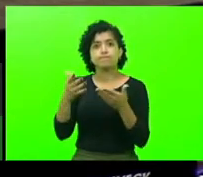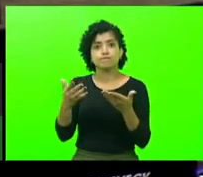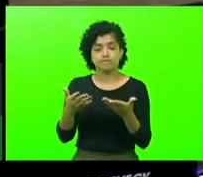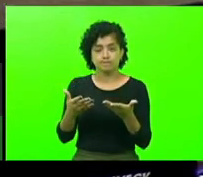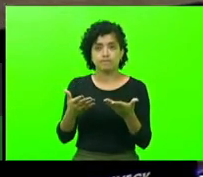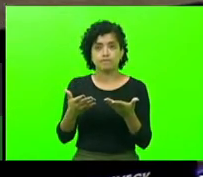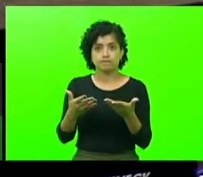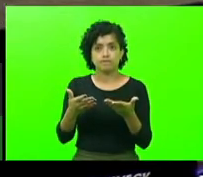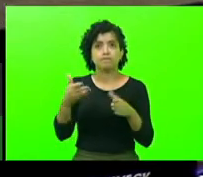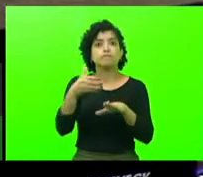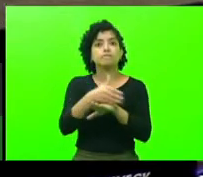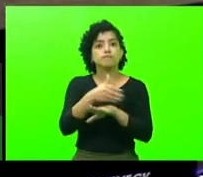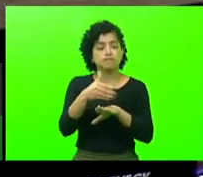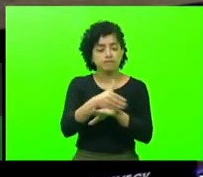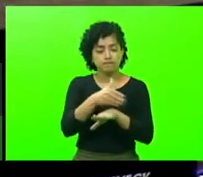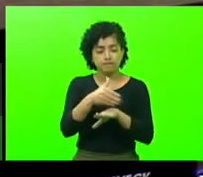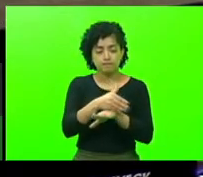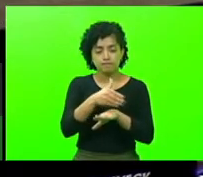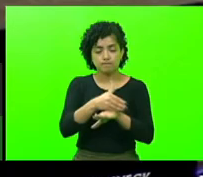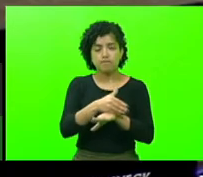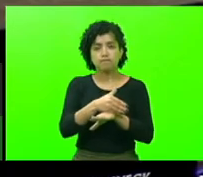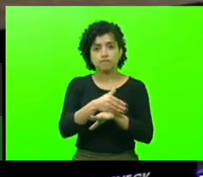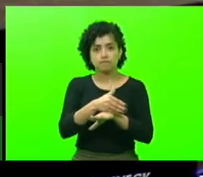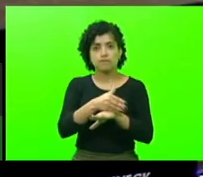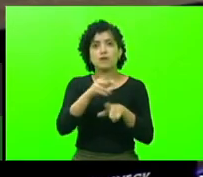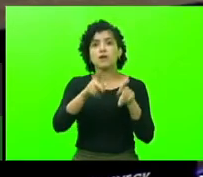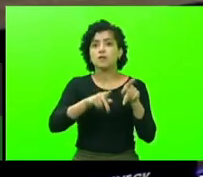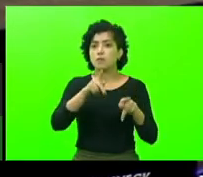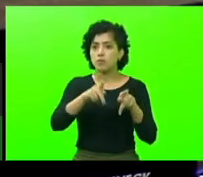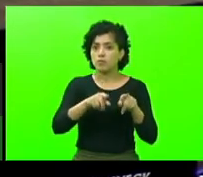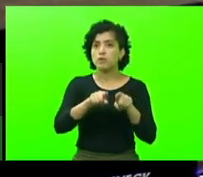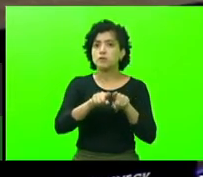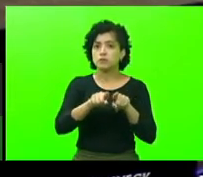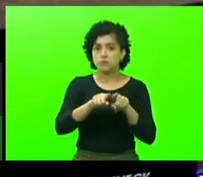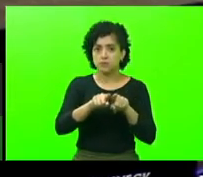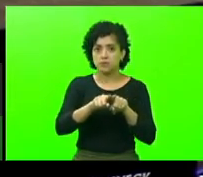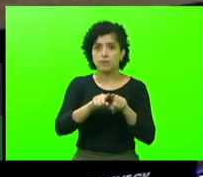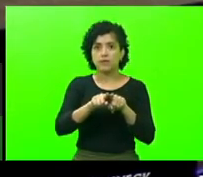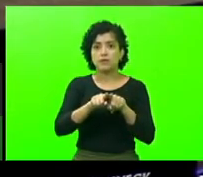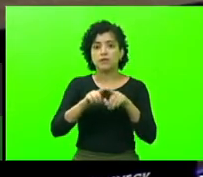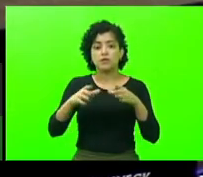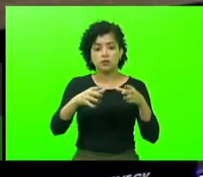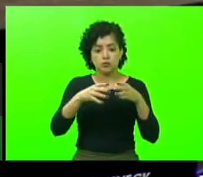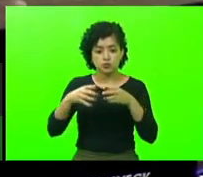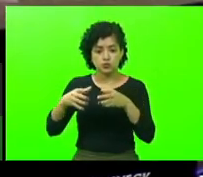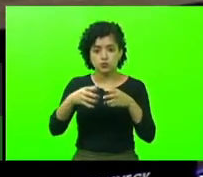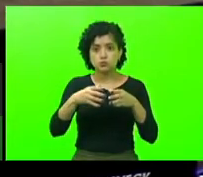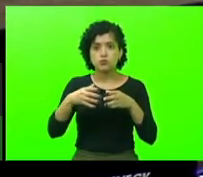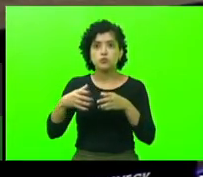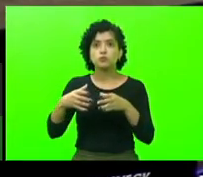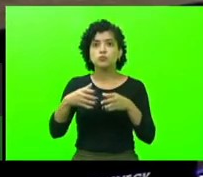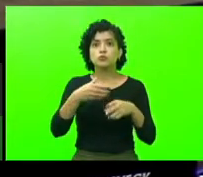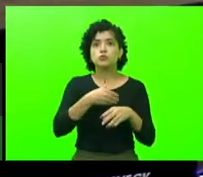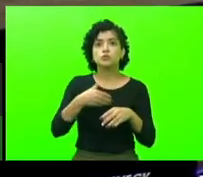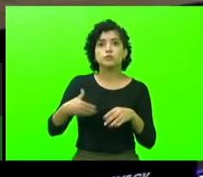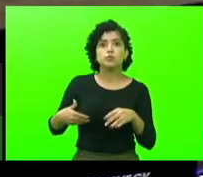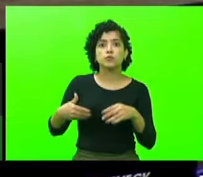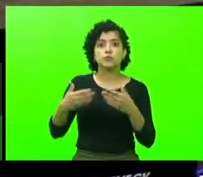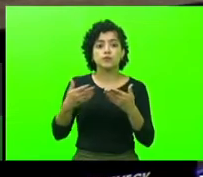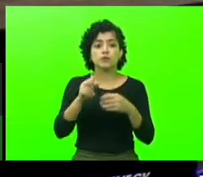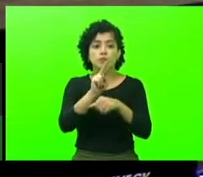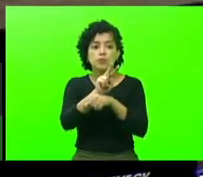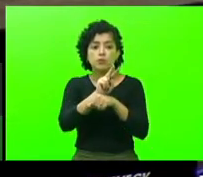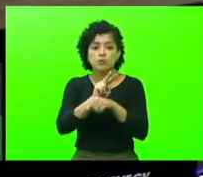com a participação efetiva da população e dos órgãos públicos, no sentido de proteger